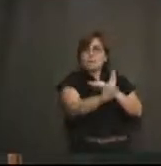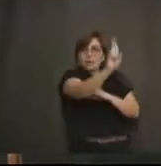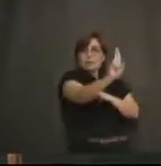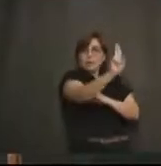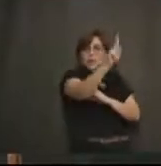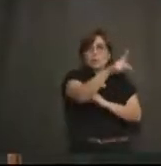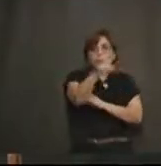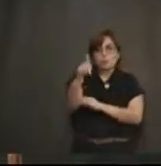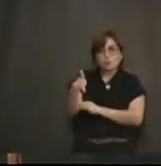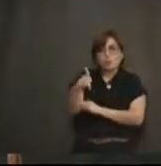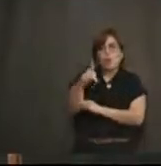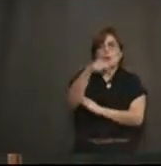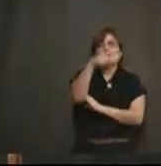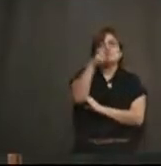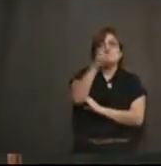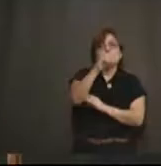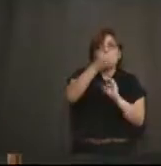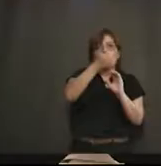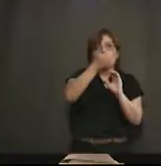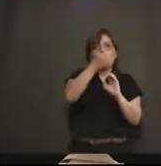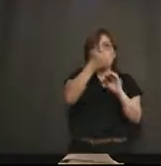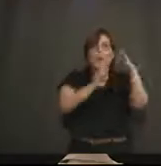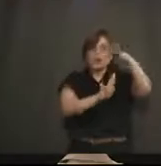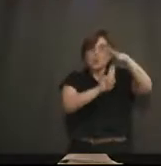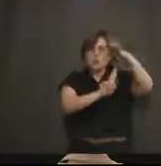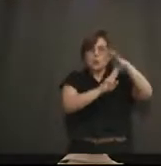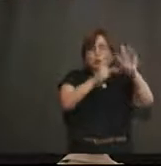de extensão da UFPA.